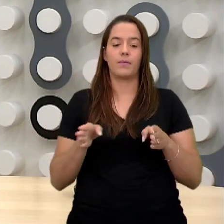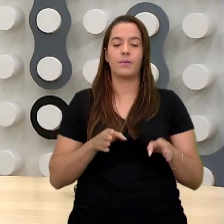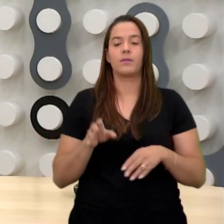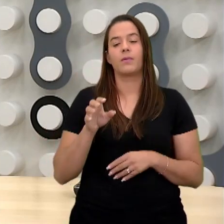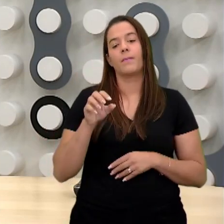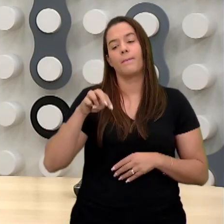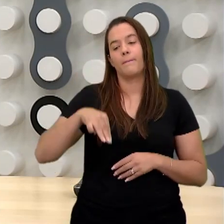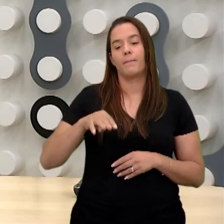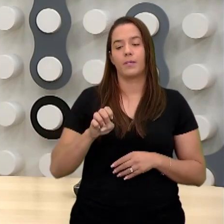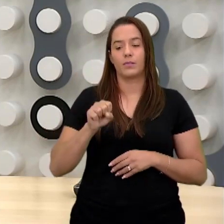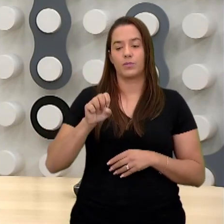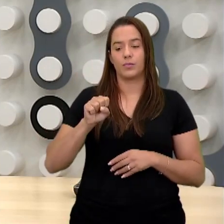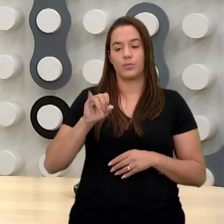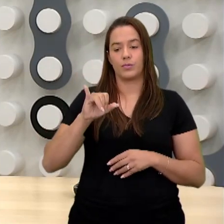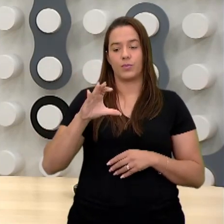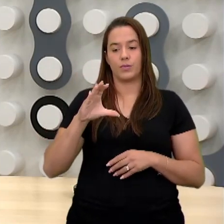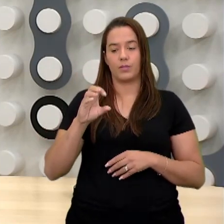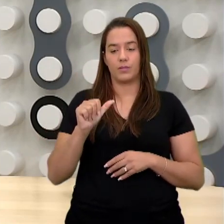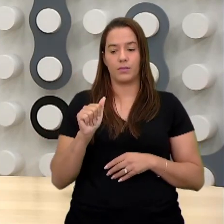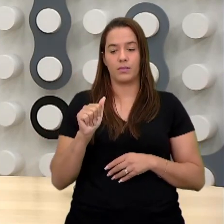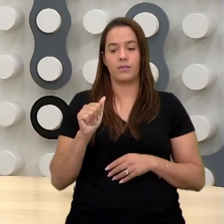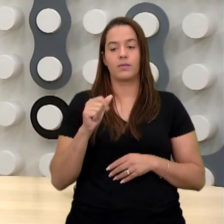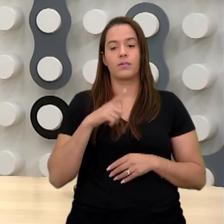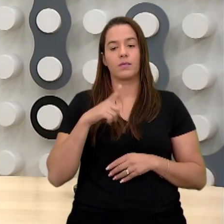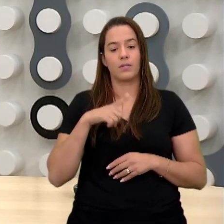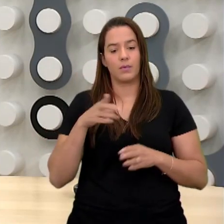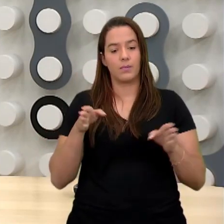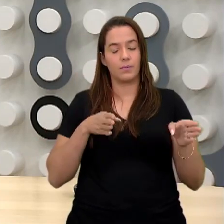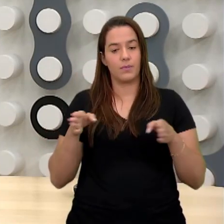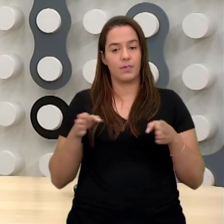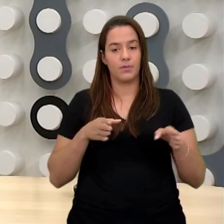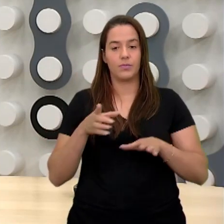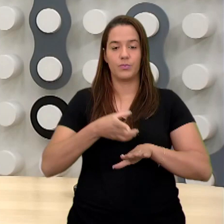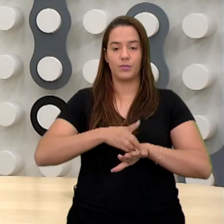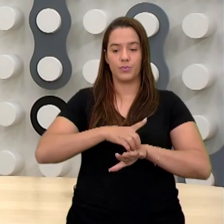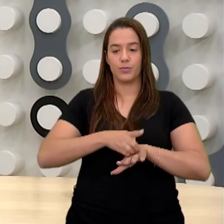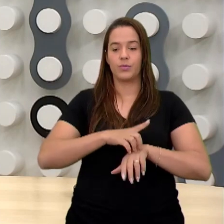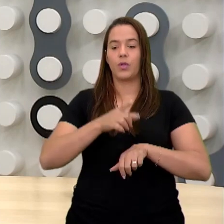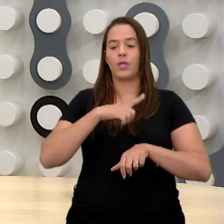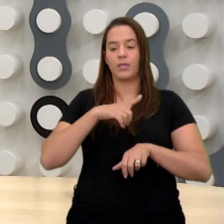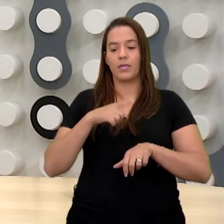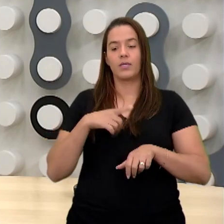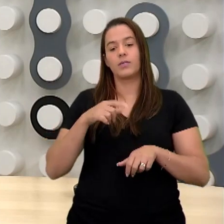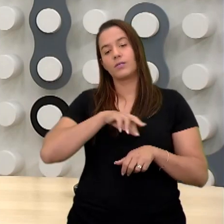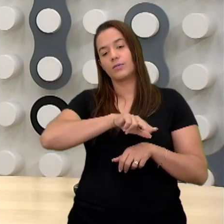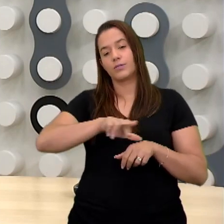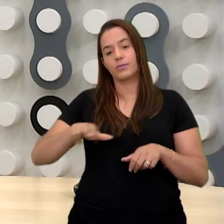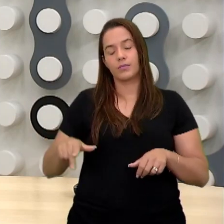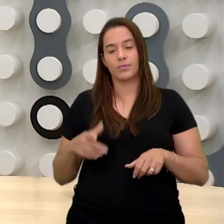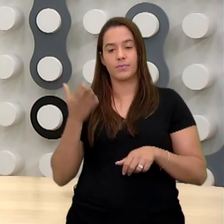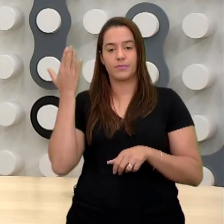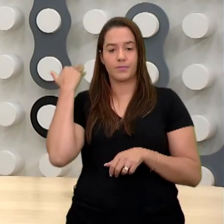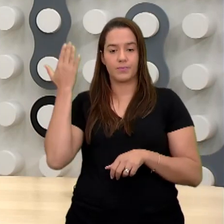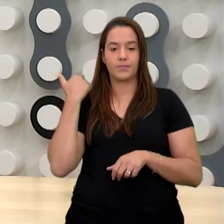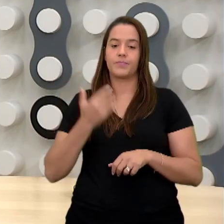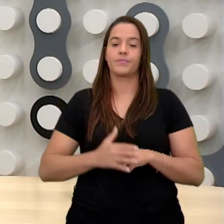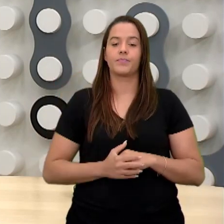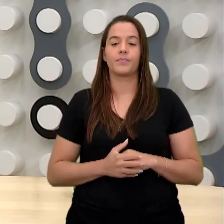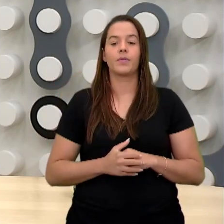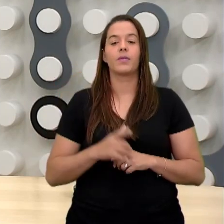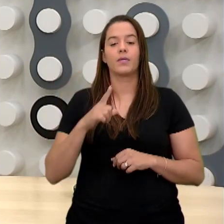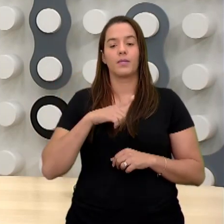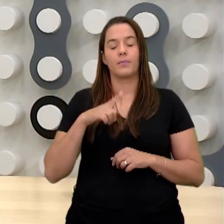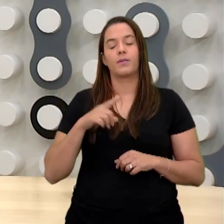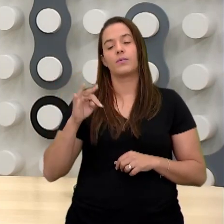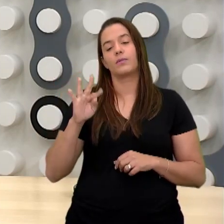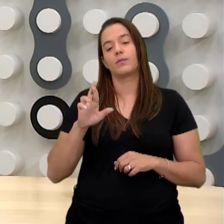né, nós temos aí o período Jurássico, né, que tem muito a ver com essa fase aí dinossáurica, né, mas também o Triássico,